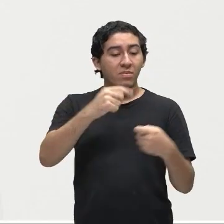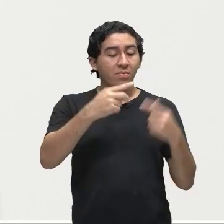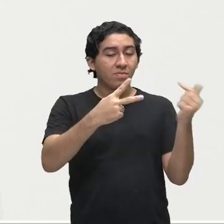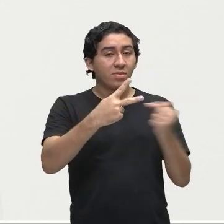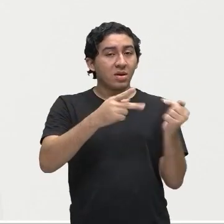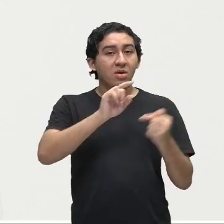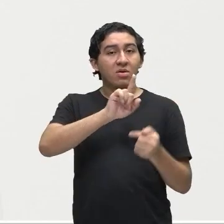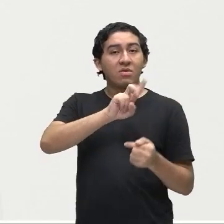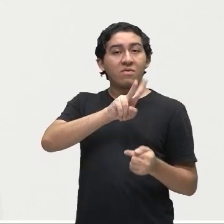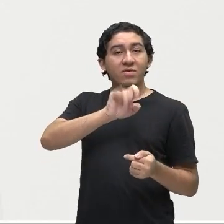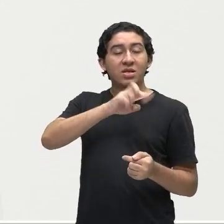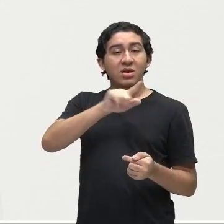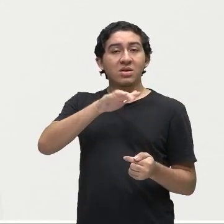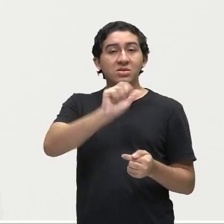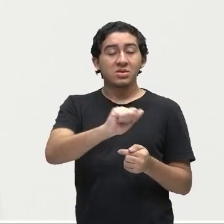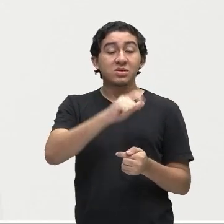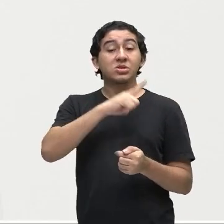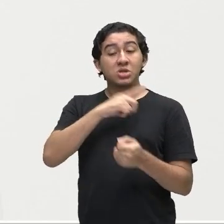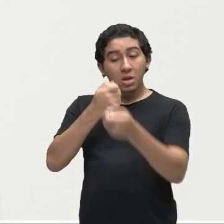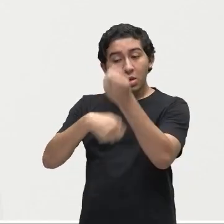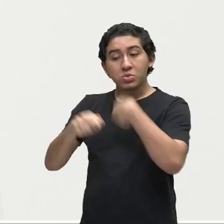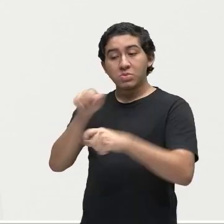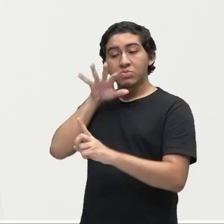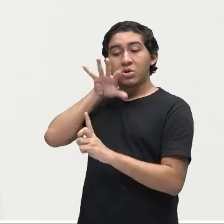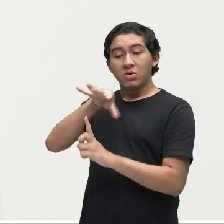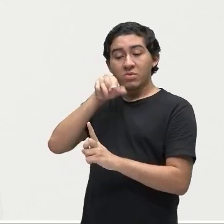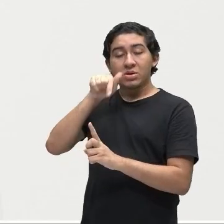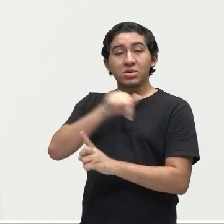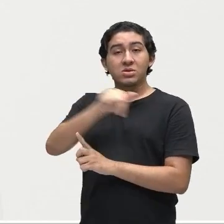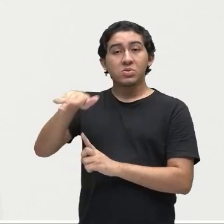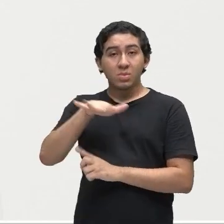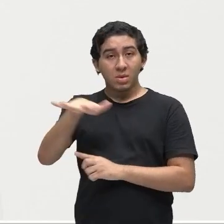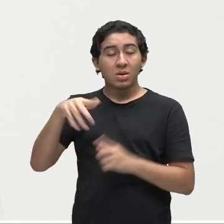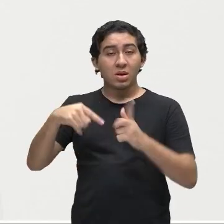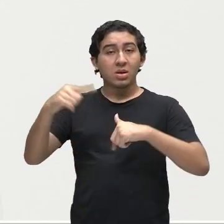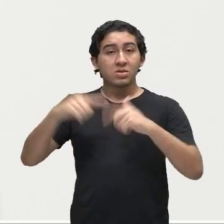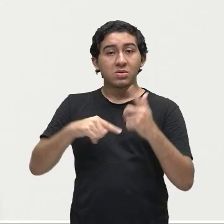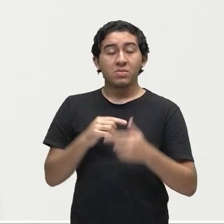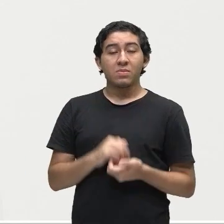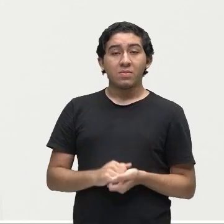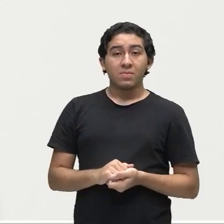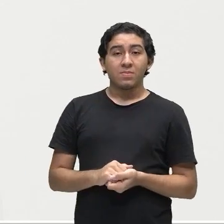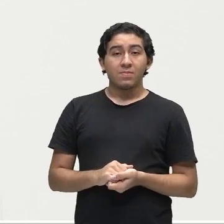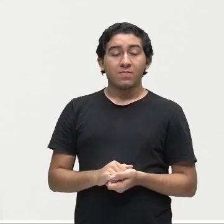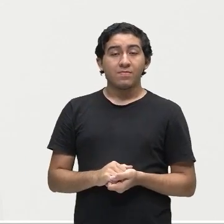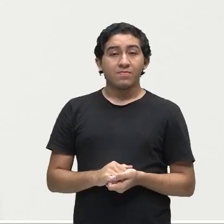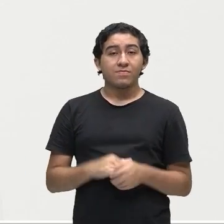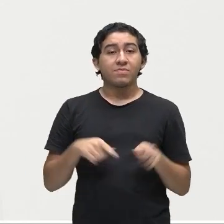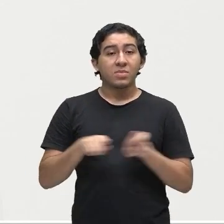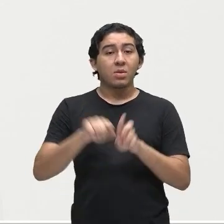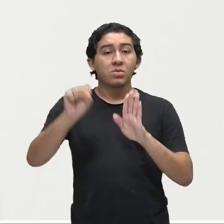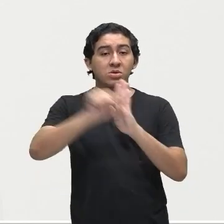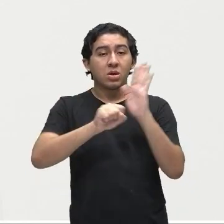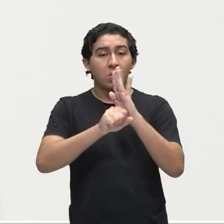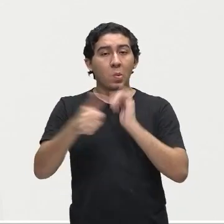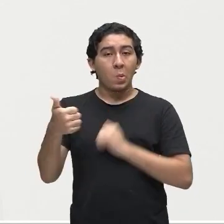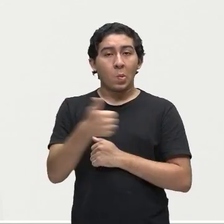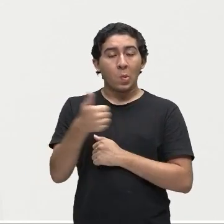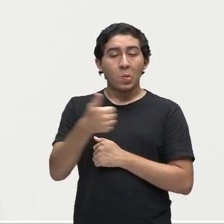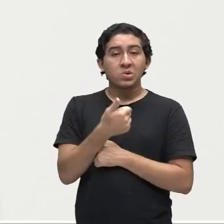elas que negociavam os produtos que vinham dessa região. Neste período ainda do século XI, nós ainda não vamos ter